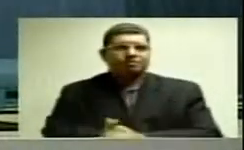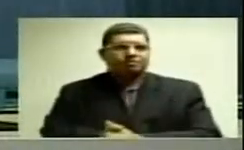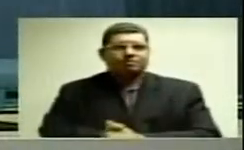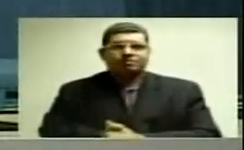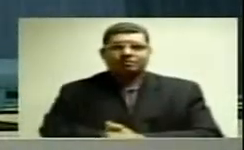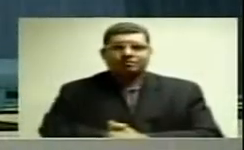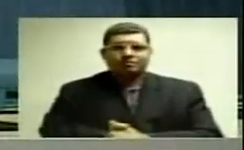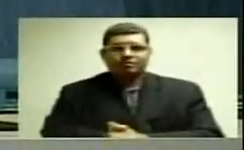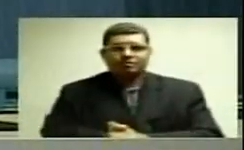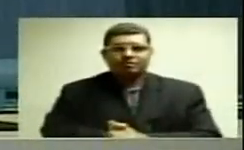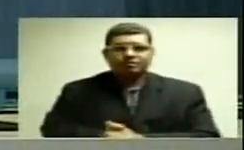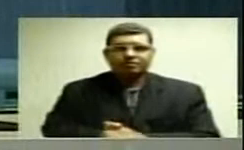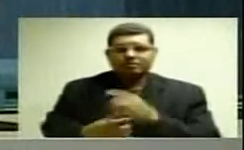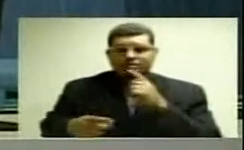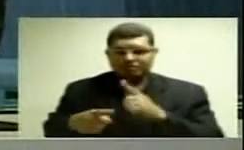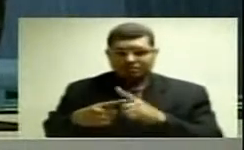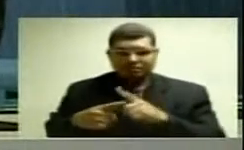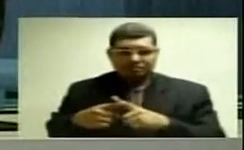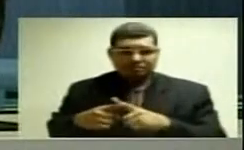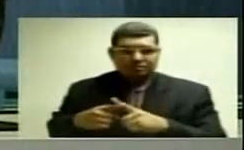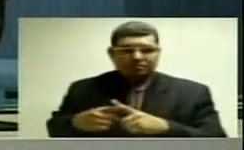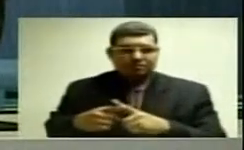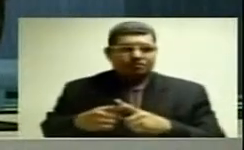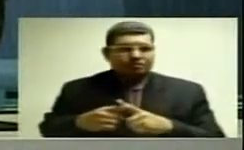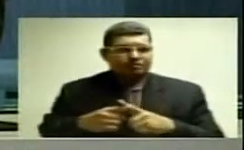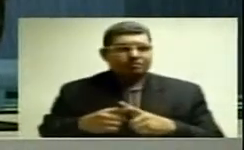dia de trabalho. Portanto,